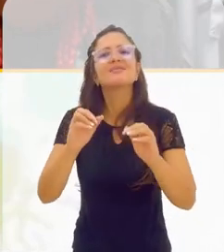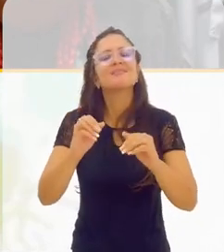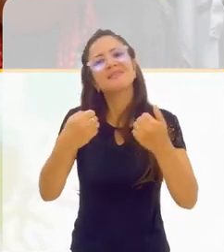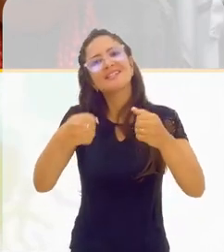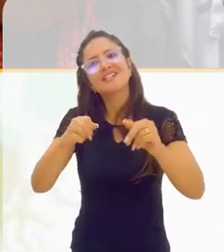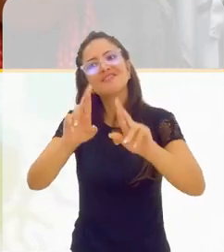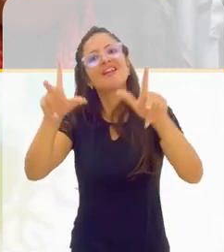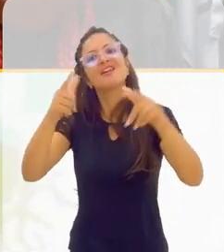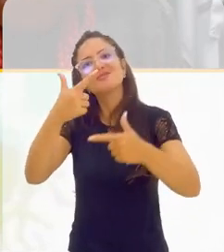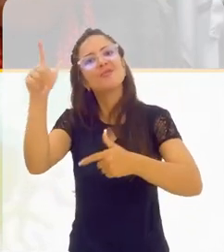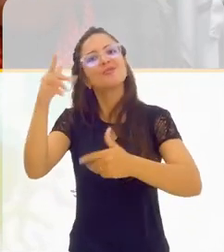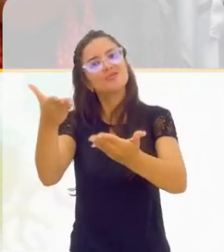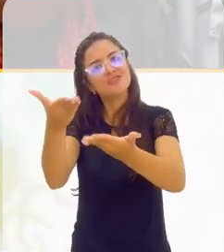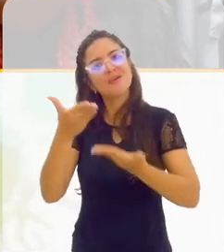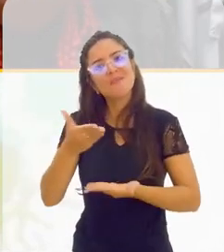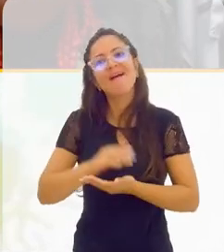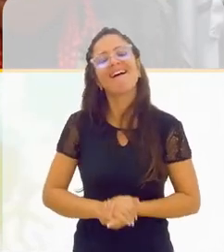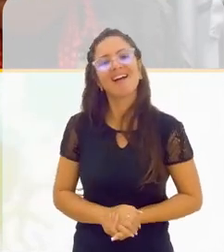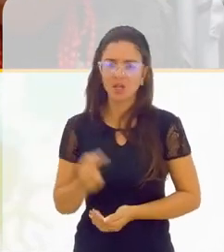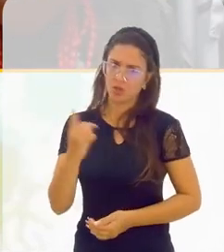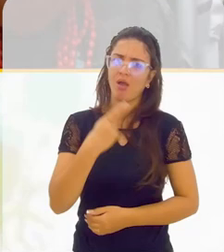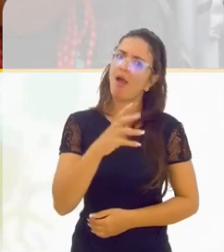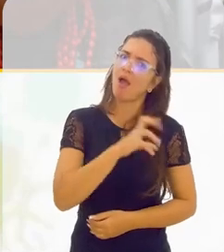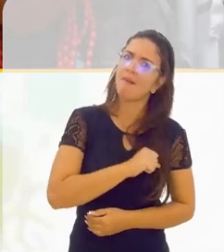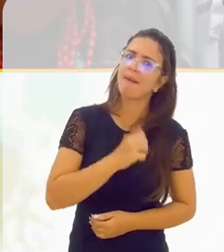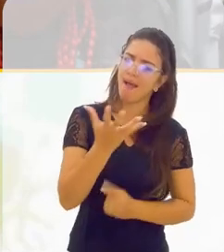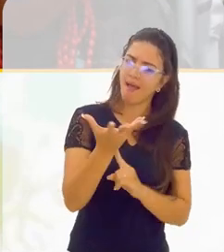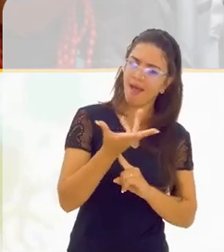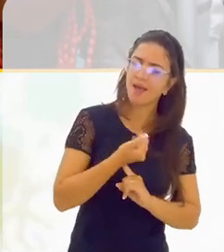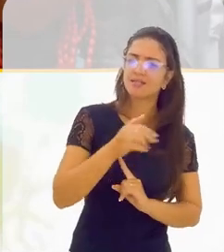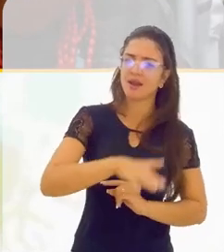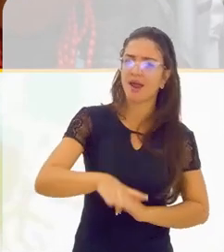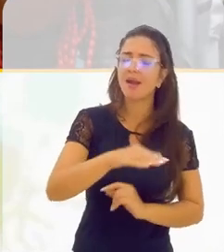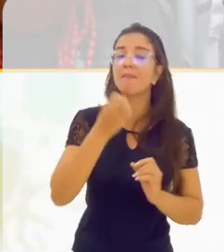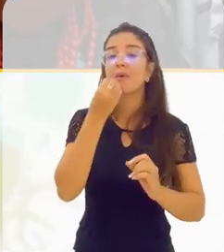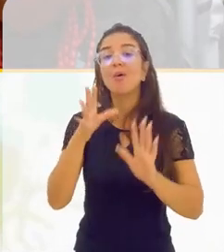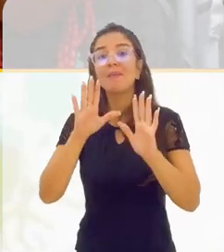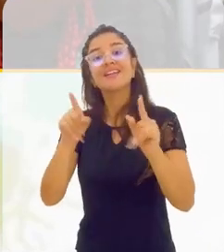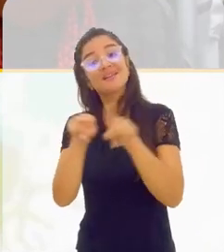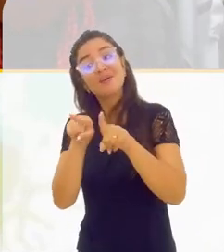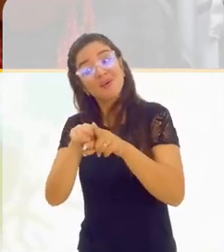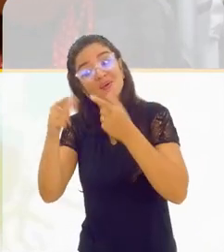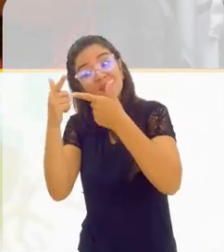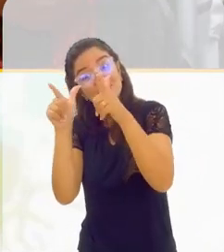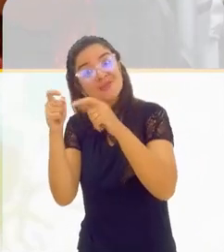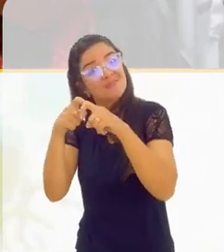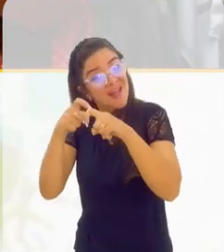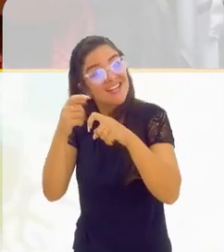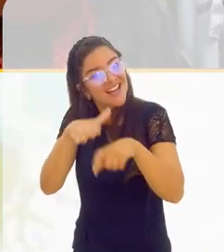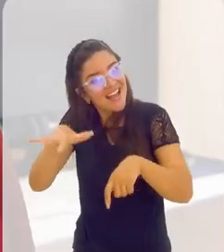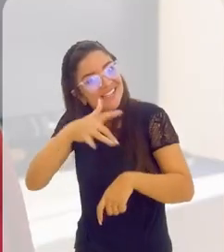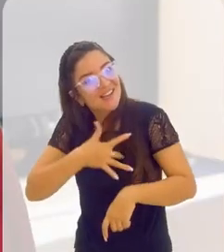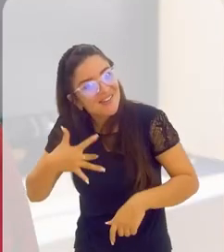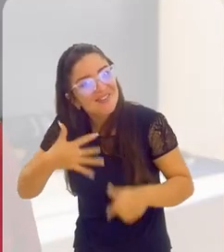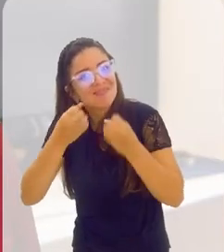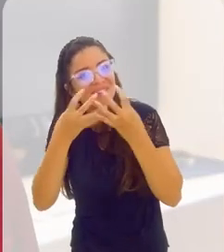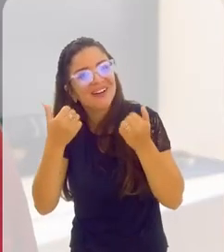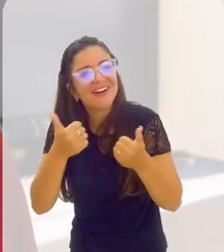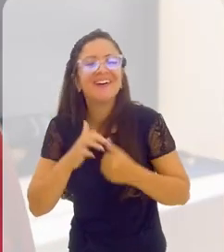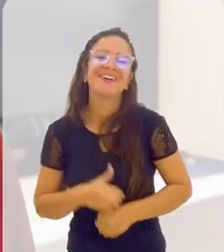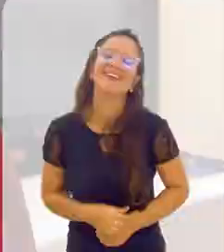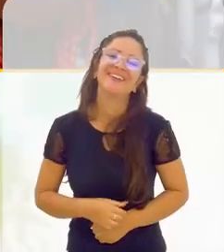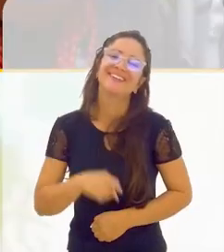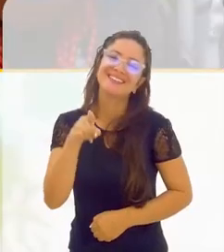uma coisa só a gente ama arte nós vamos diversificar então uma delícia